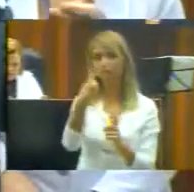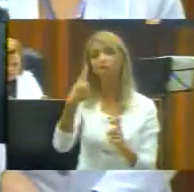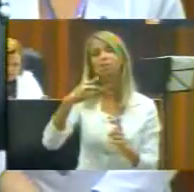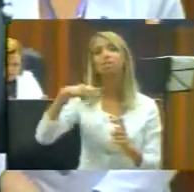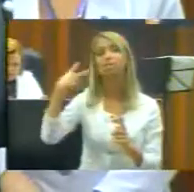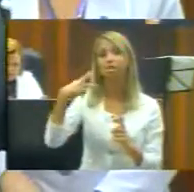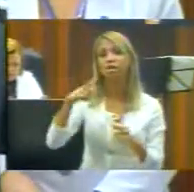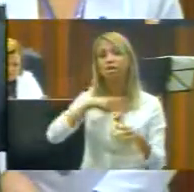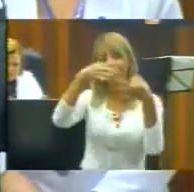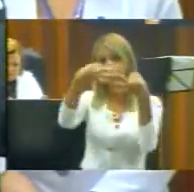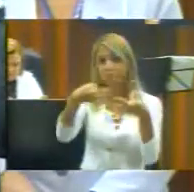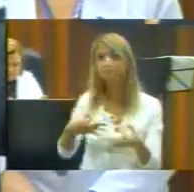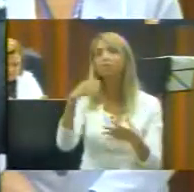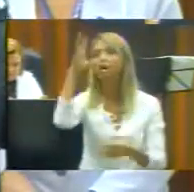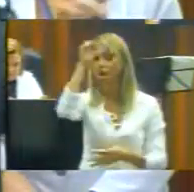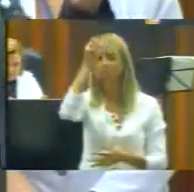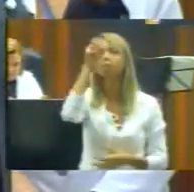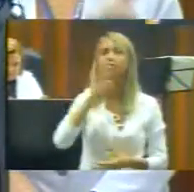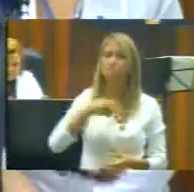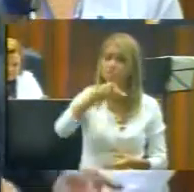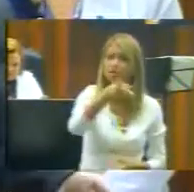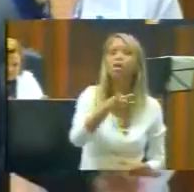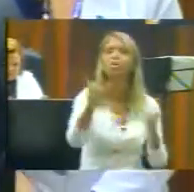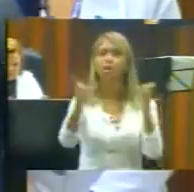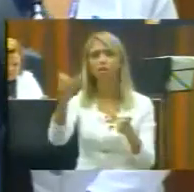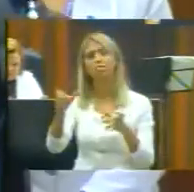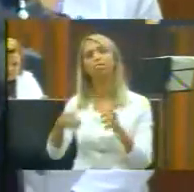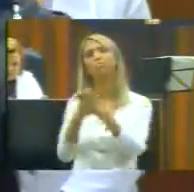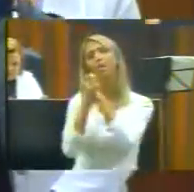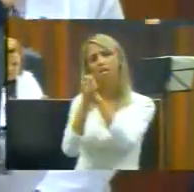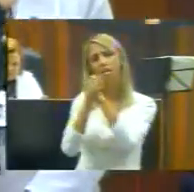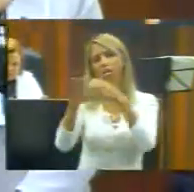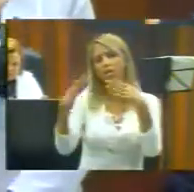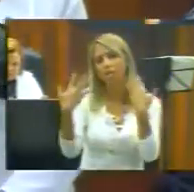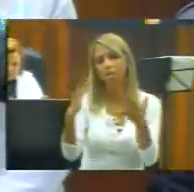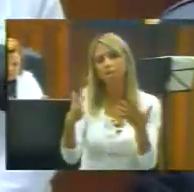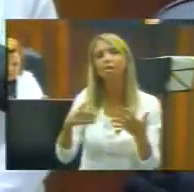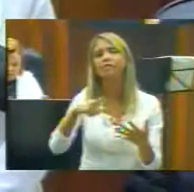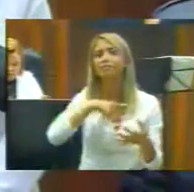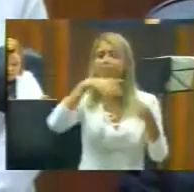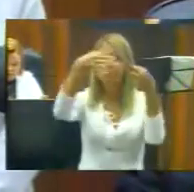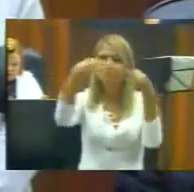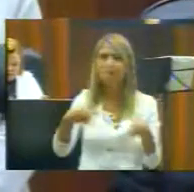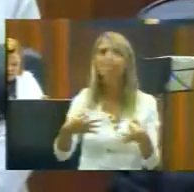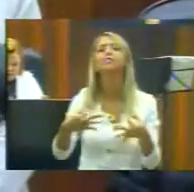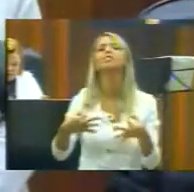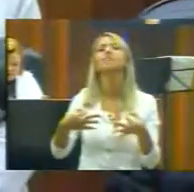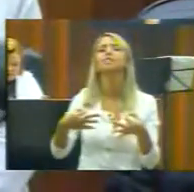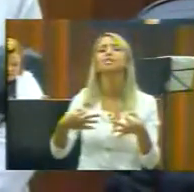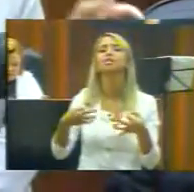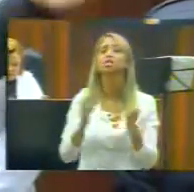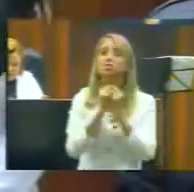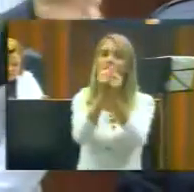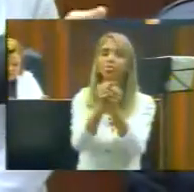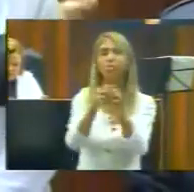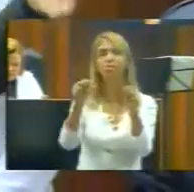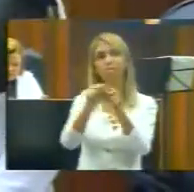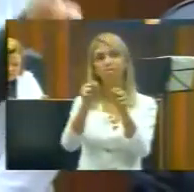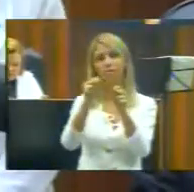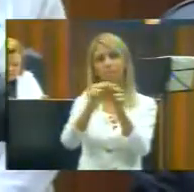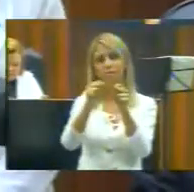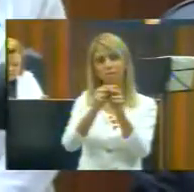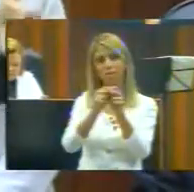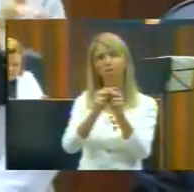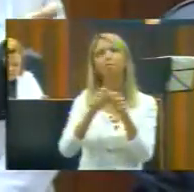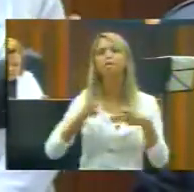com certeza, aprender muito com vocês. Parabéns, garantido isso, enquanto a gente estiver aqui juntos, ter vocês aqui